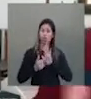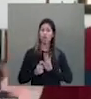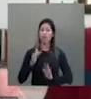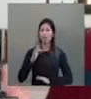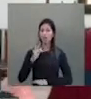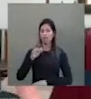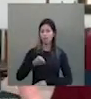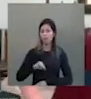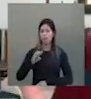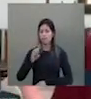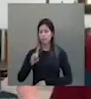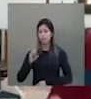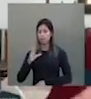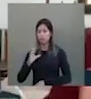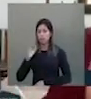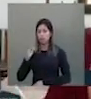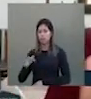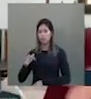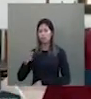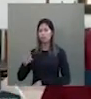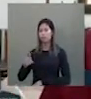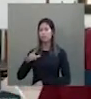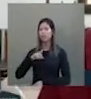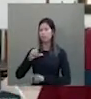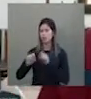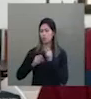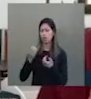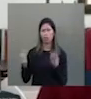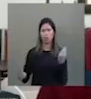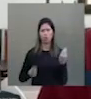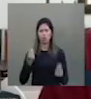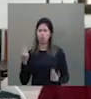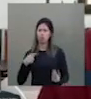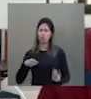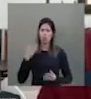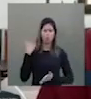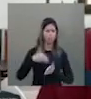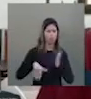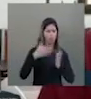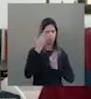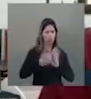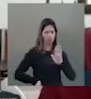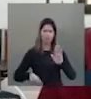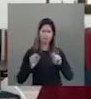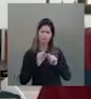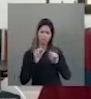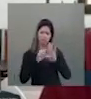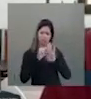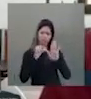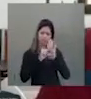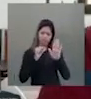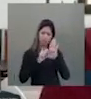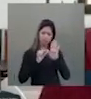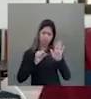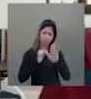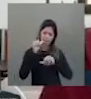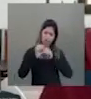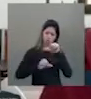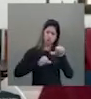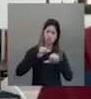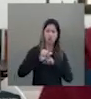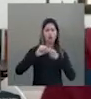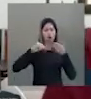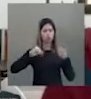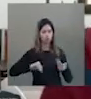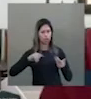Não é possível a gente fazer aqui, derrubar veto, mudar a lei, fazer destaque, ter destaque aprovado no Congresso Nacional,